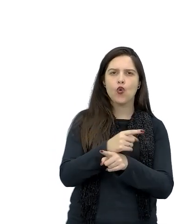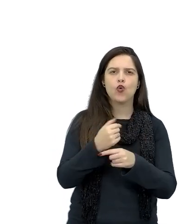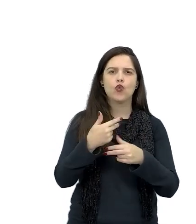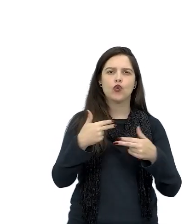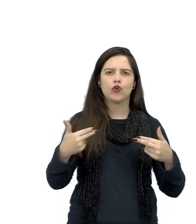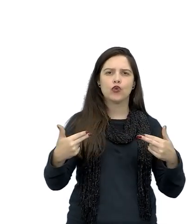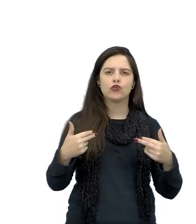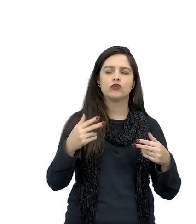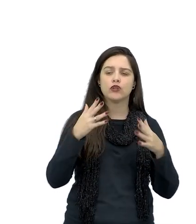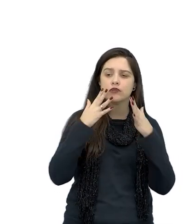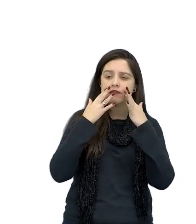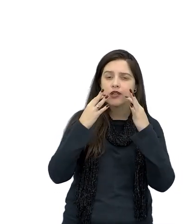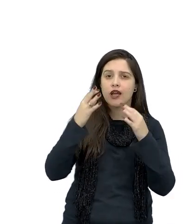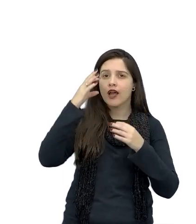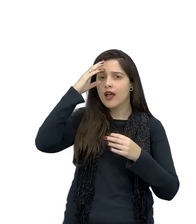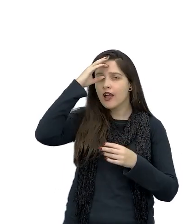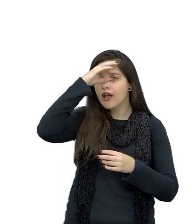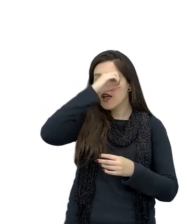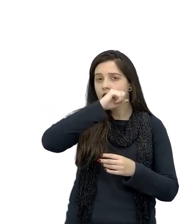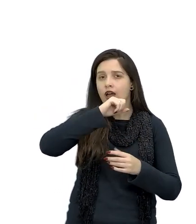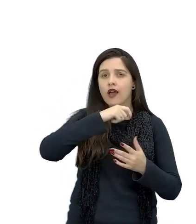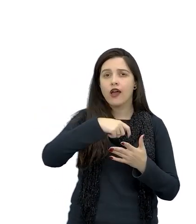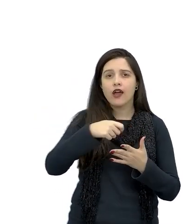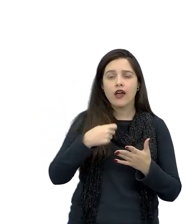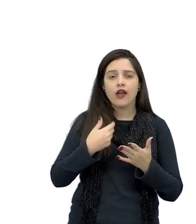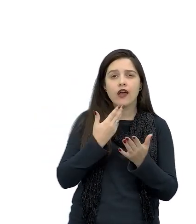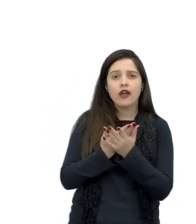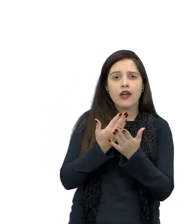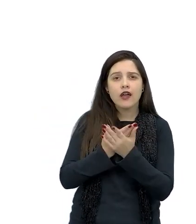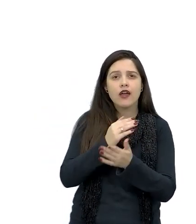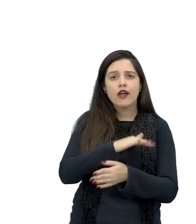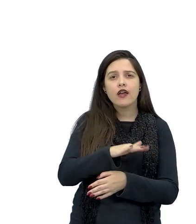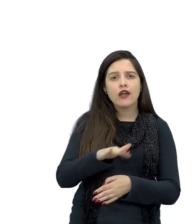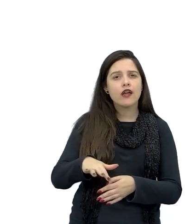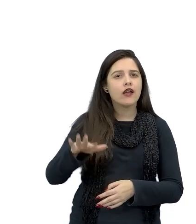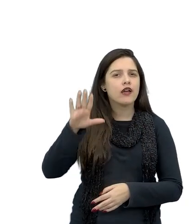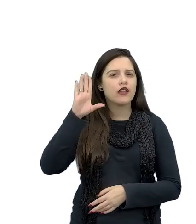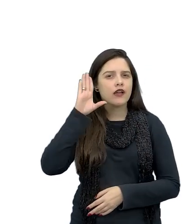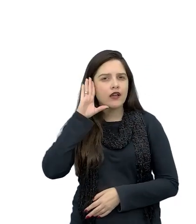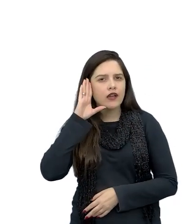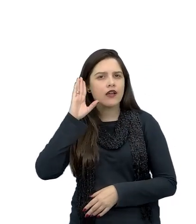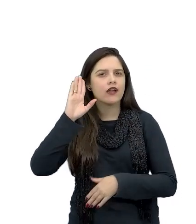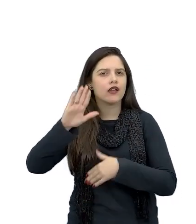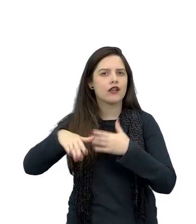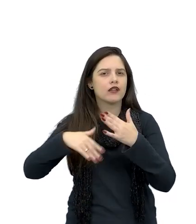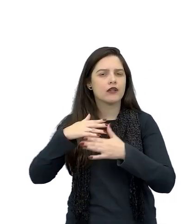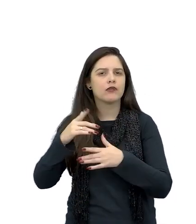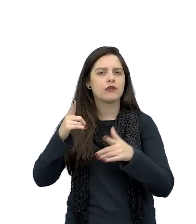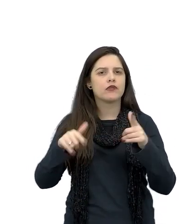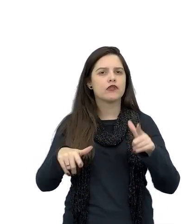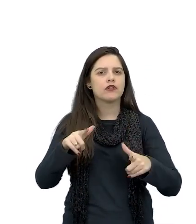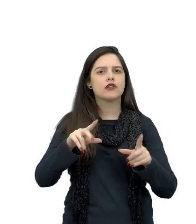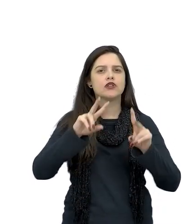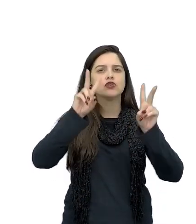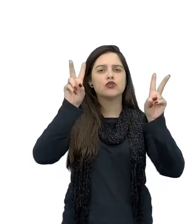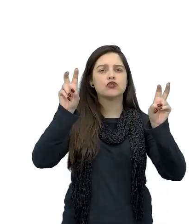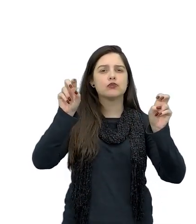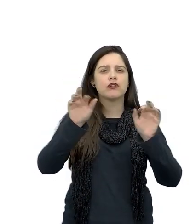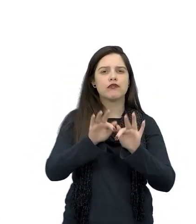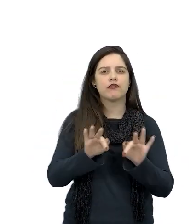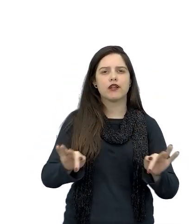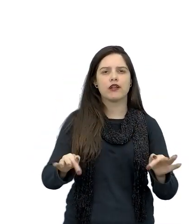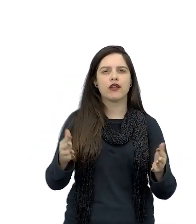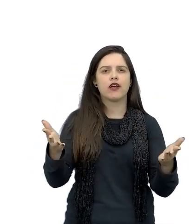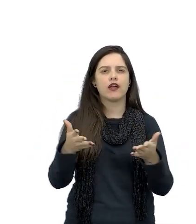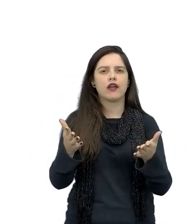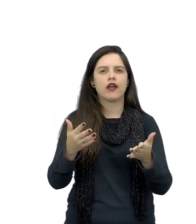em termos de aprendizagem, se dará quando os estudantes retomarem, depois de 1 ou 2 dias, a produção realizada,